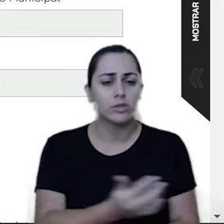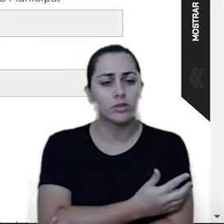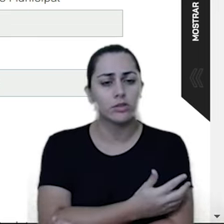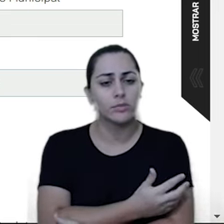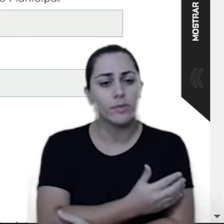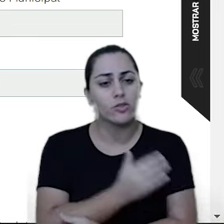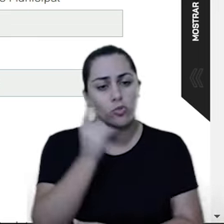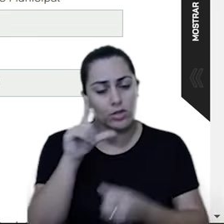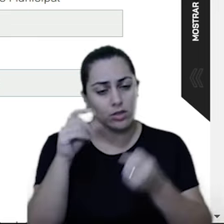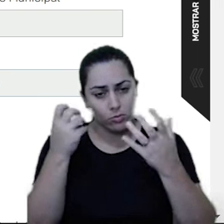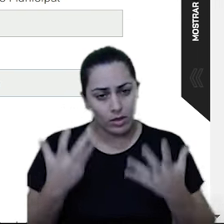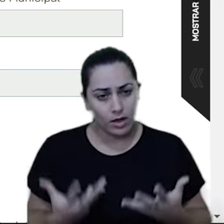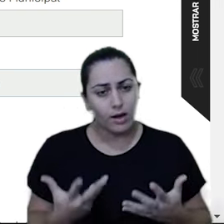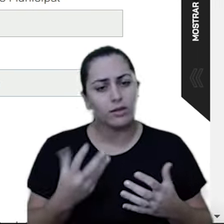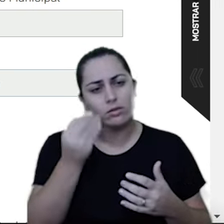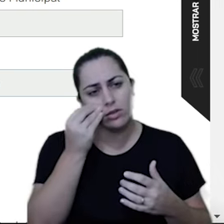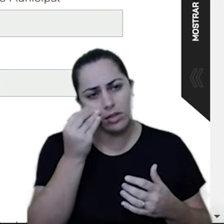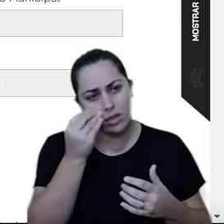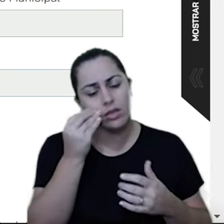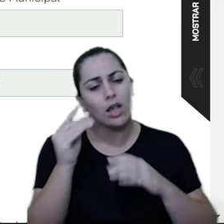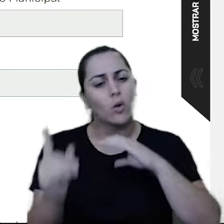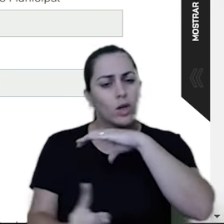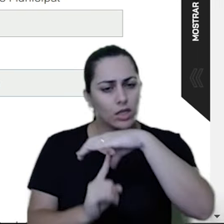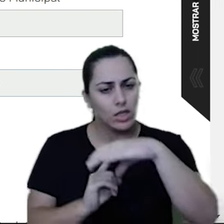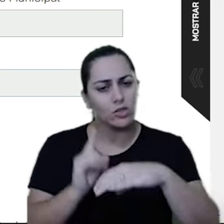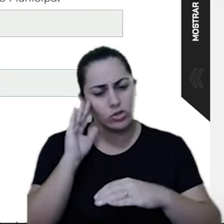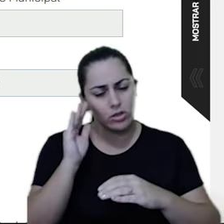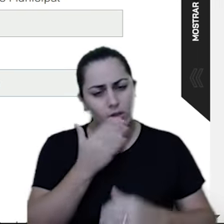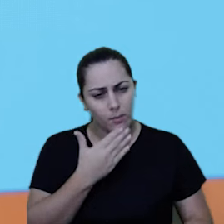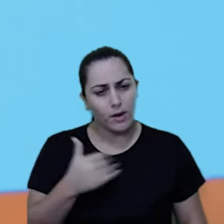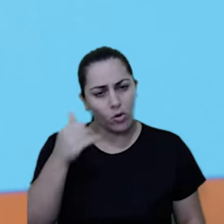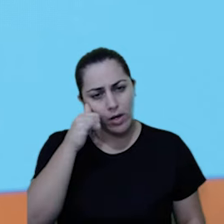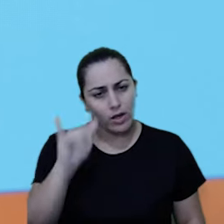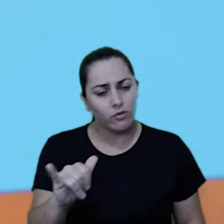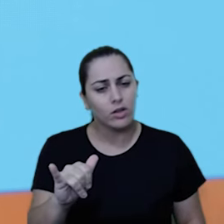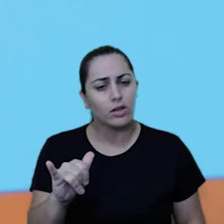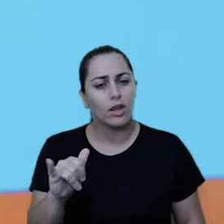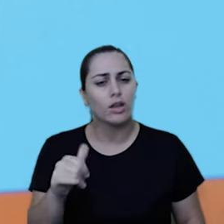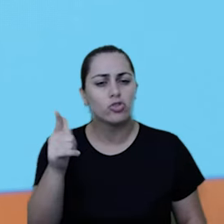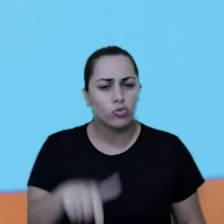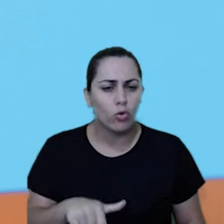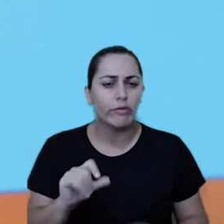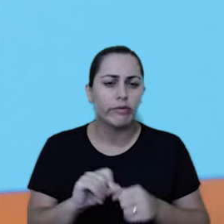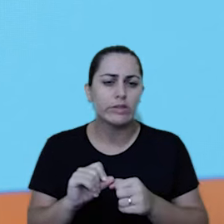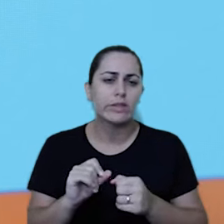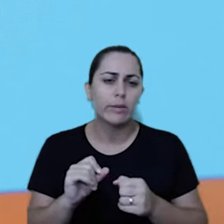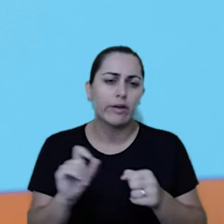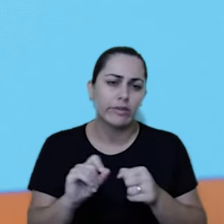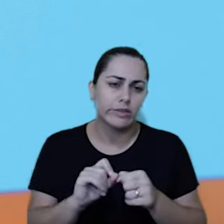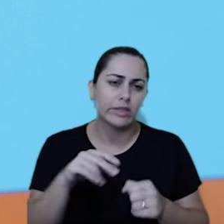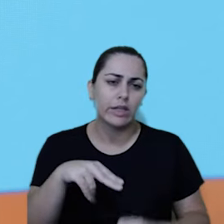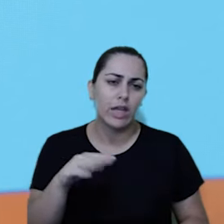de a gente conseguir explicar então a gente tenta repassar pros clientes o máximo possível que é para evitar de ter trabalho para eles né